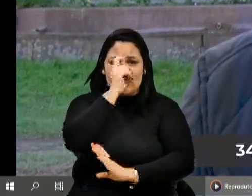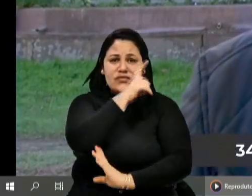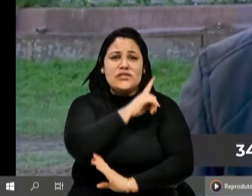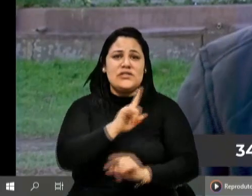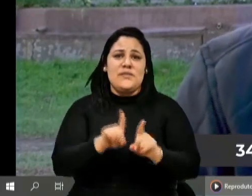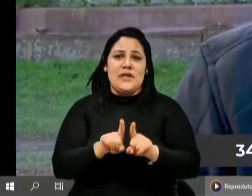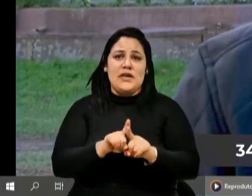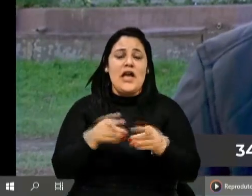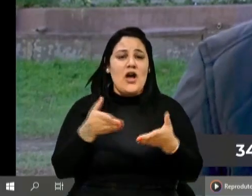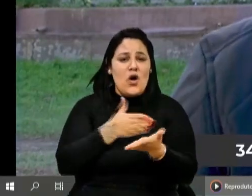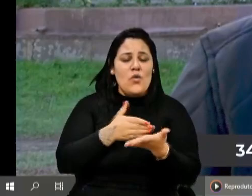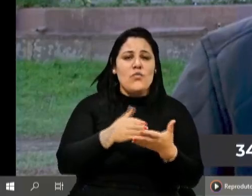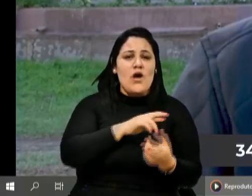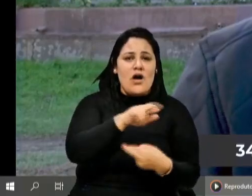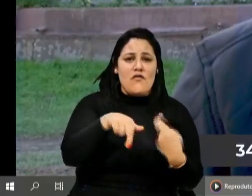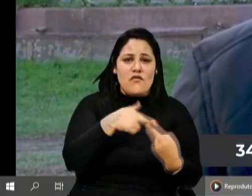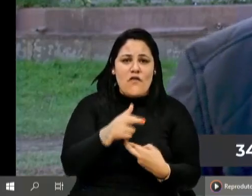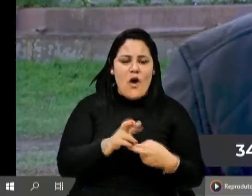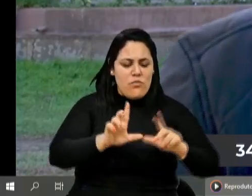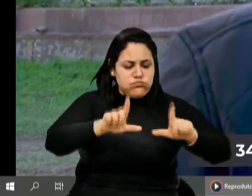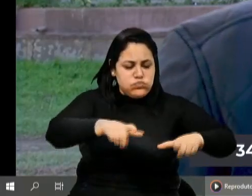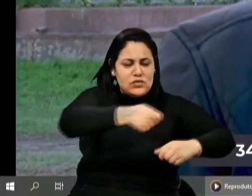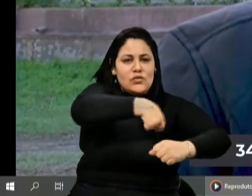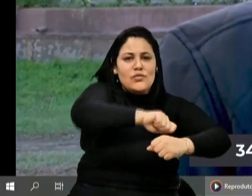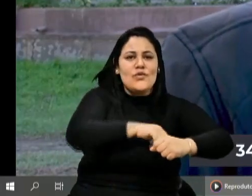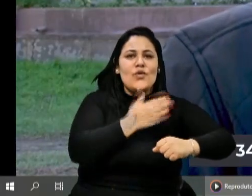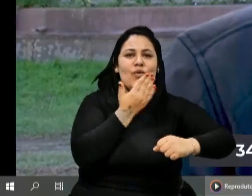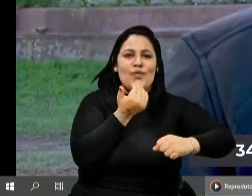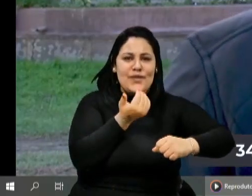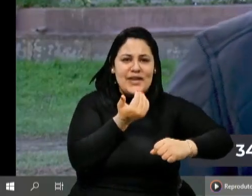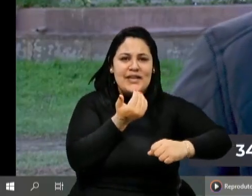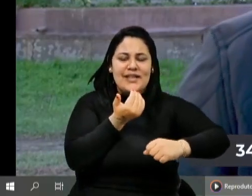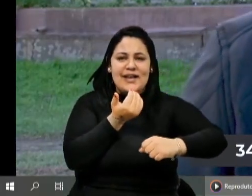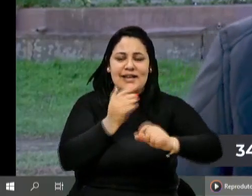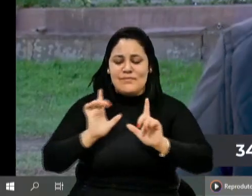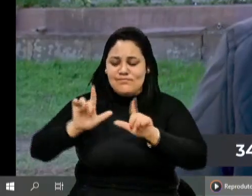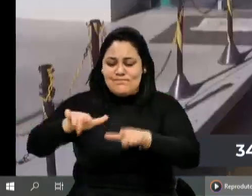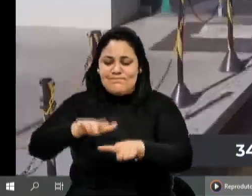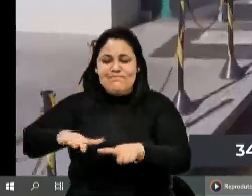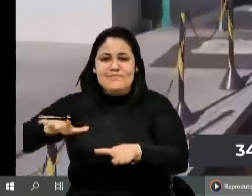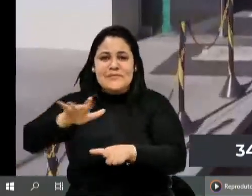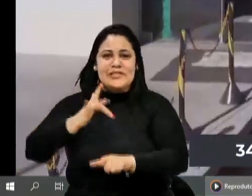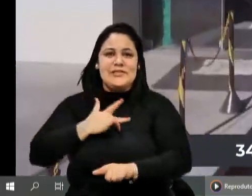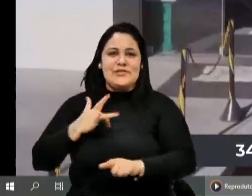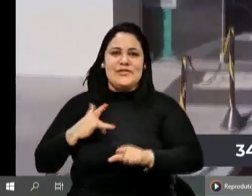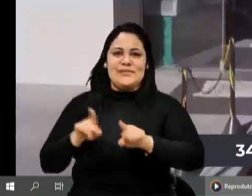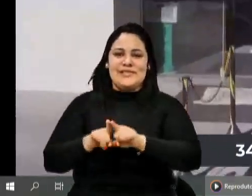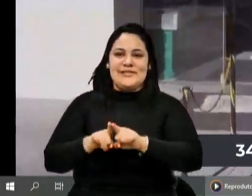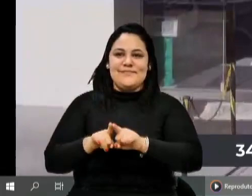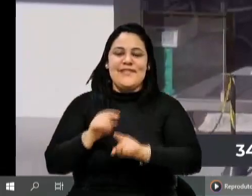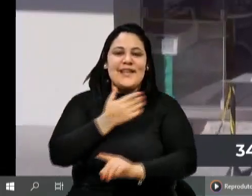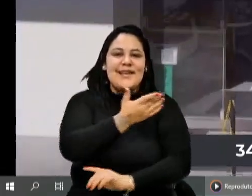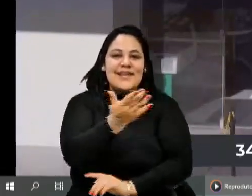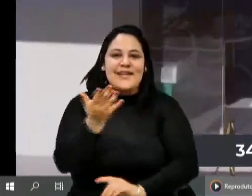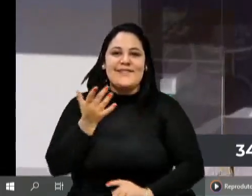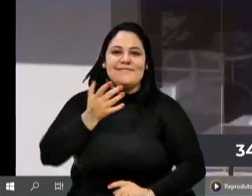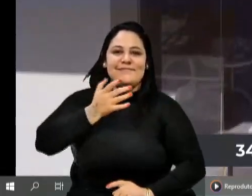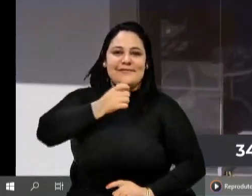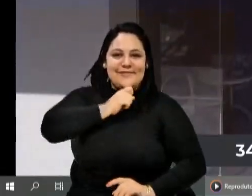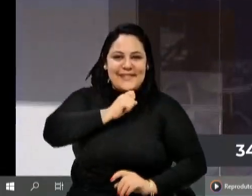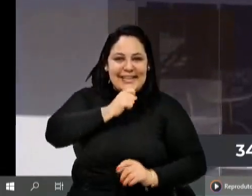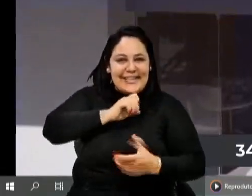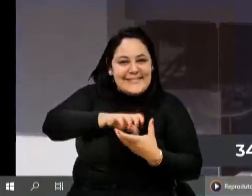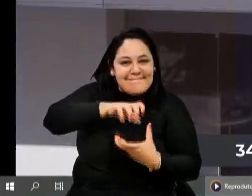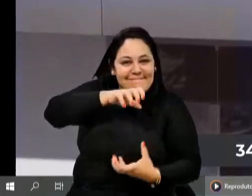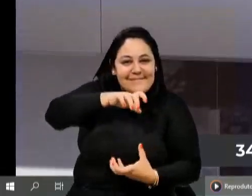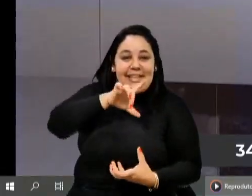feita, principalmente da ala de alimentação, da ala da saúde, né? Esses idosos terão uma qualidade de vida melhor no